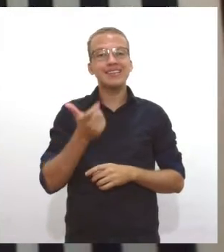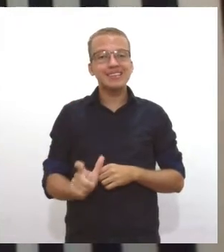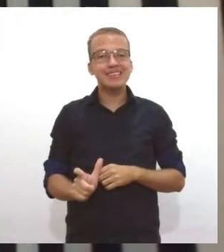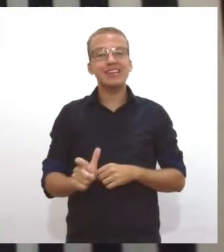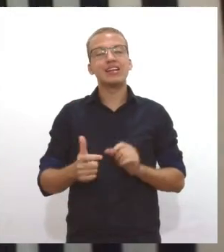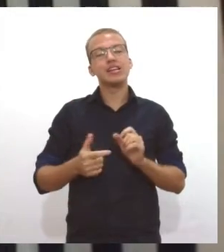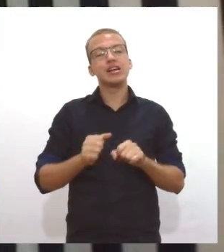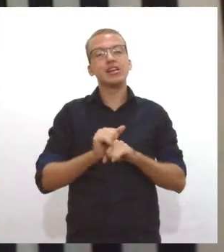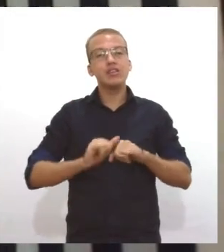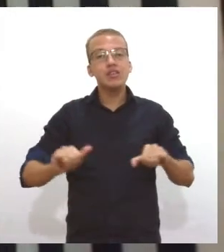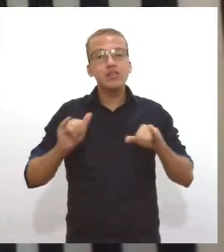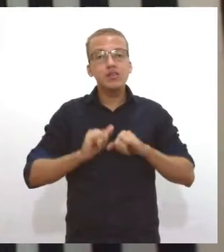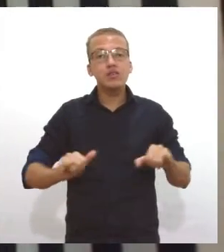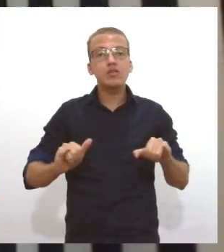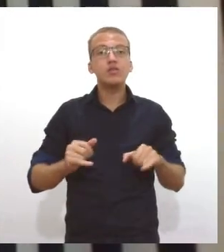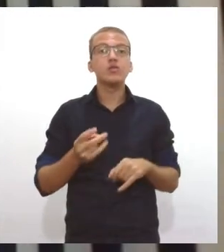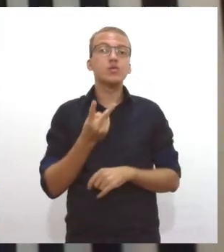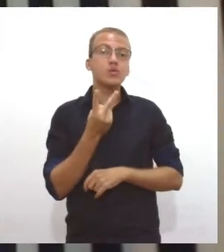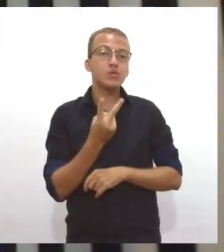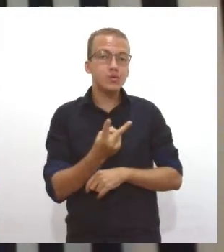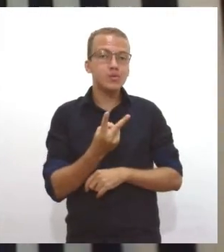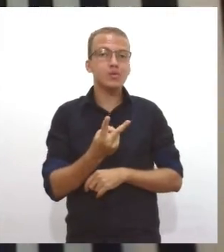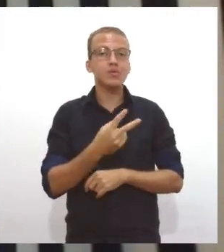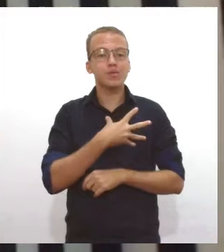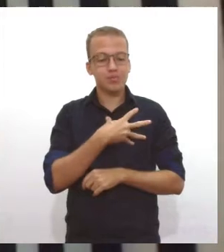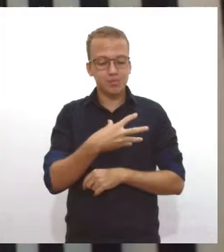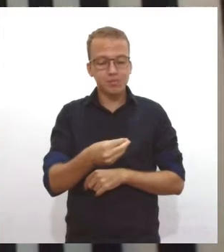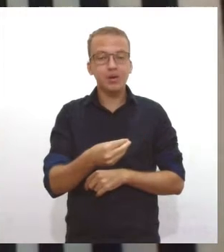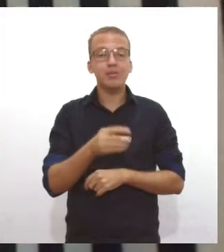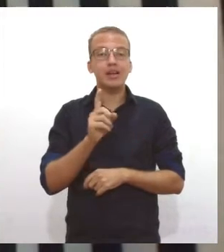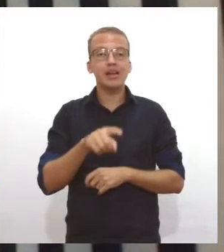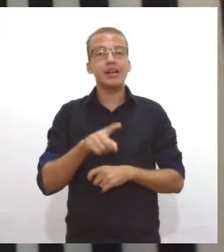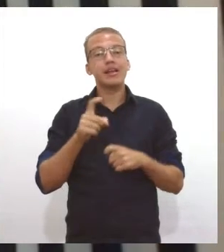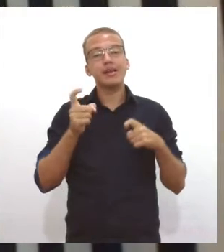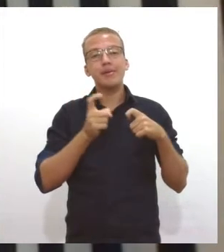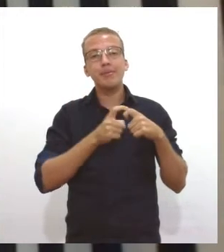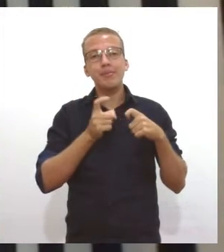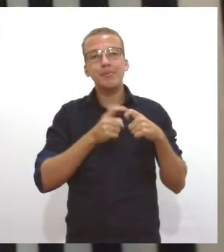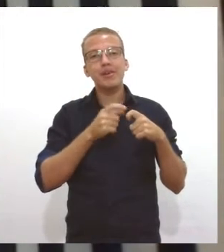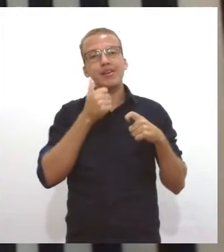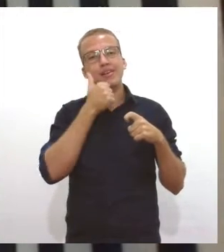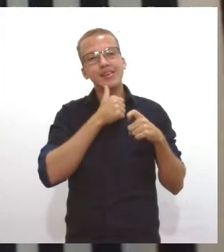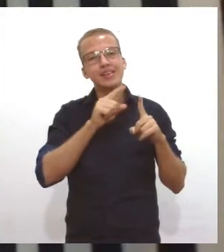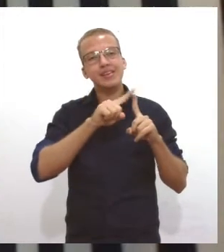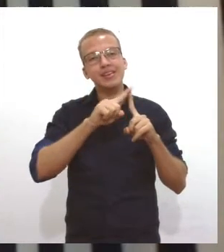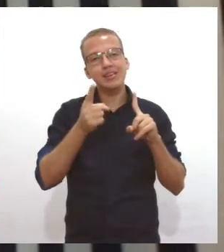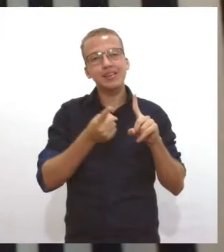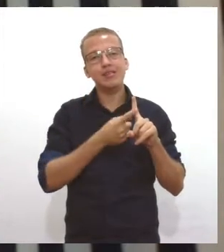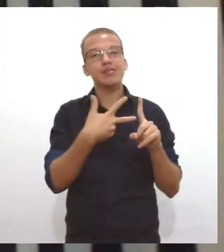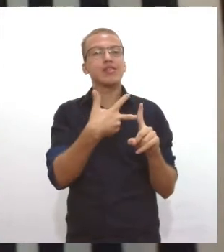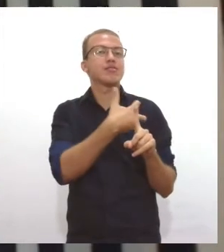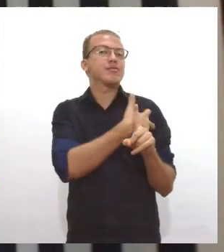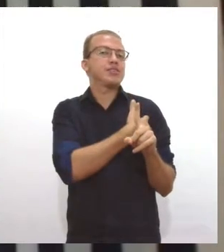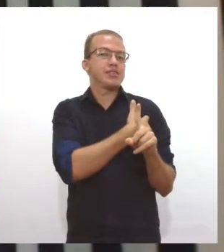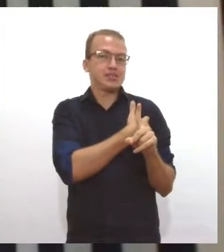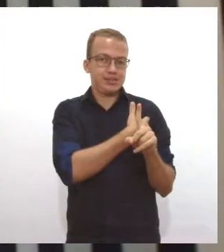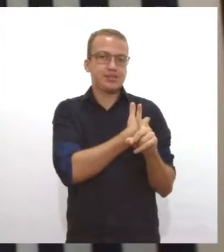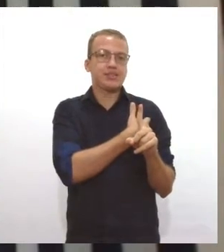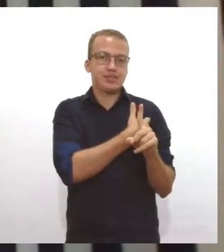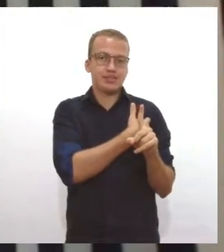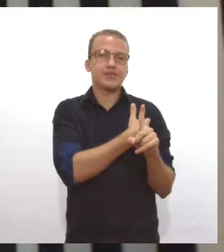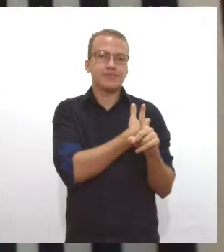Bebês que nasceram de suas mães médicas que é os médicos foram vacinados primeiramente na